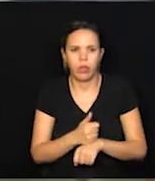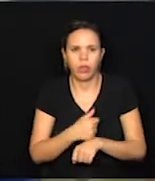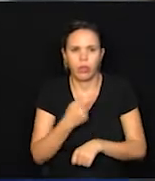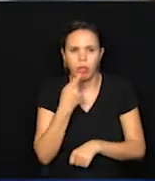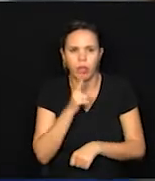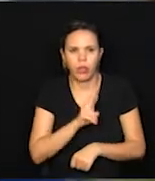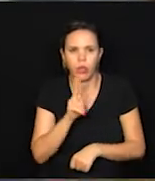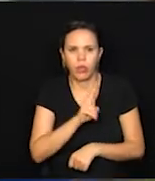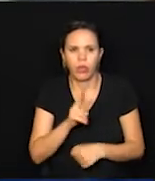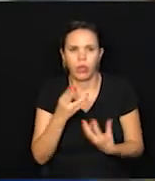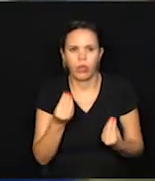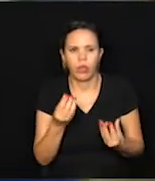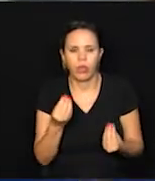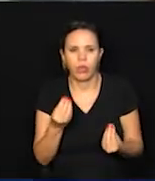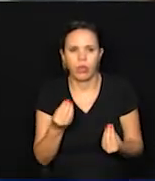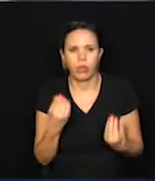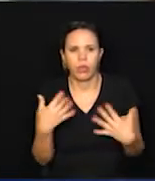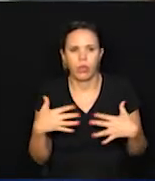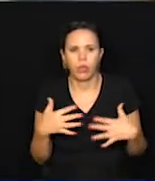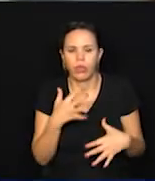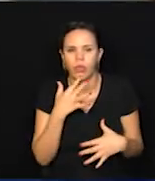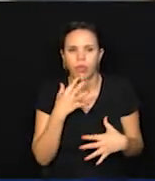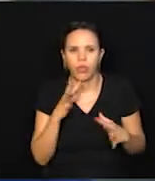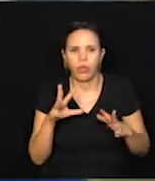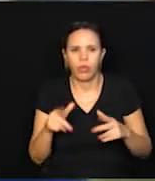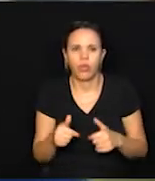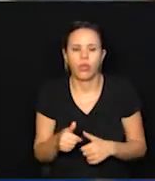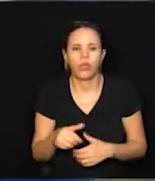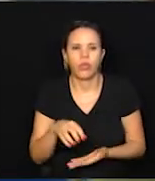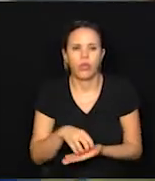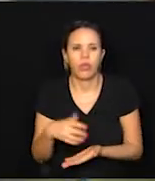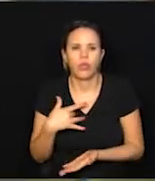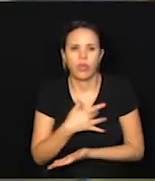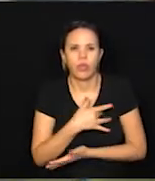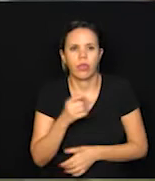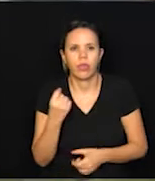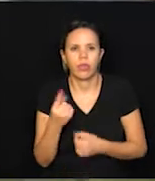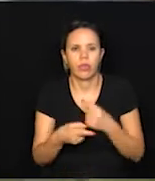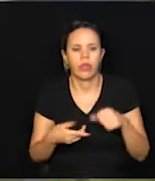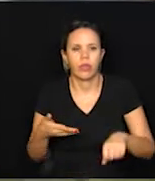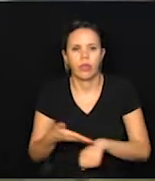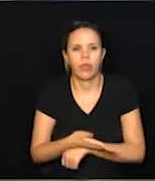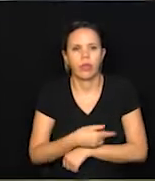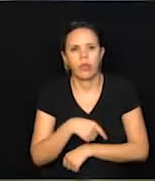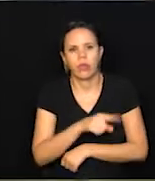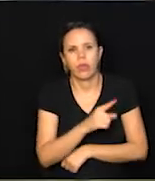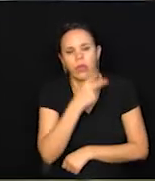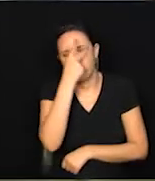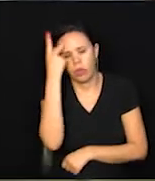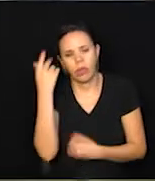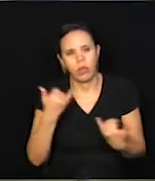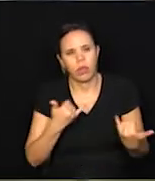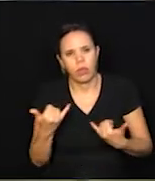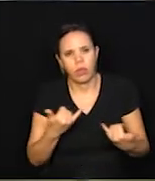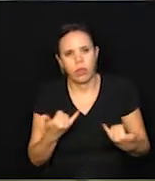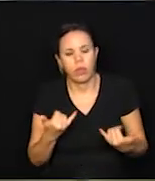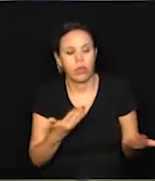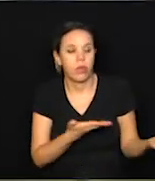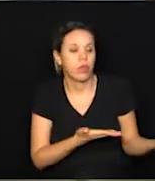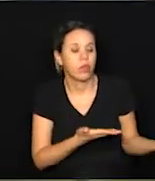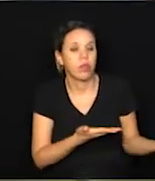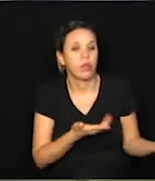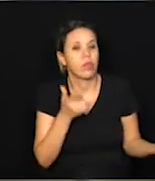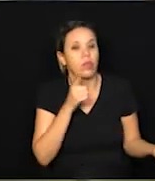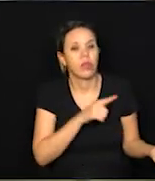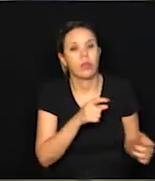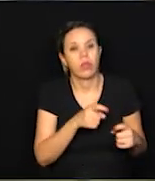uso muito, assim, eu conheço aqui o centro de saúde, de vez em quando eu passo lá, e as pessoas me cobram, dizem, olha, quando a gente consegue